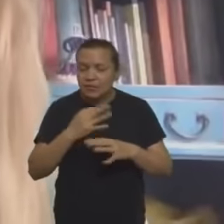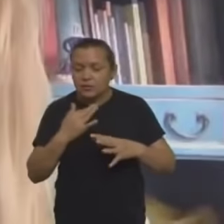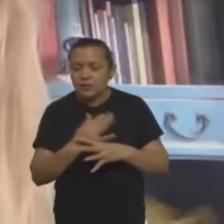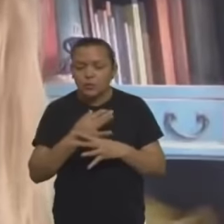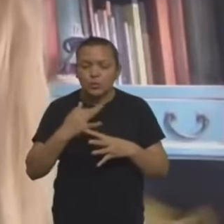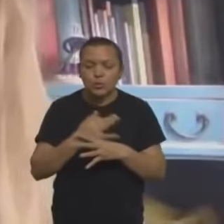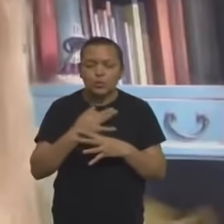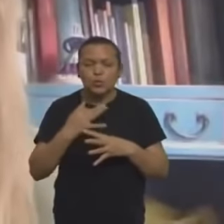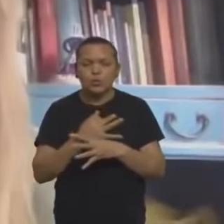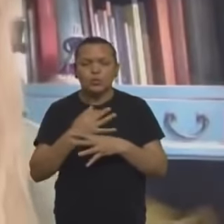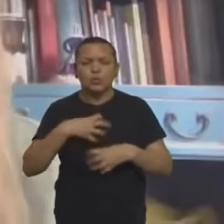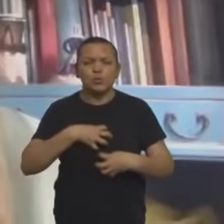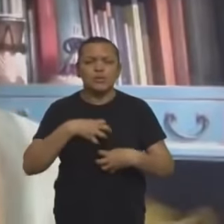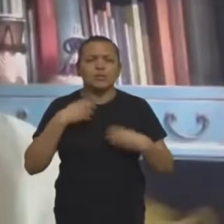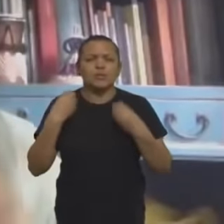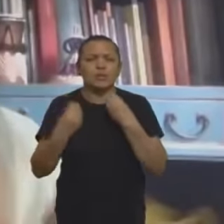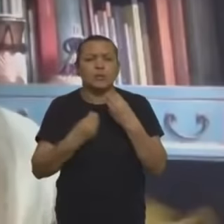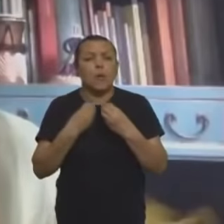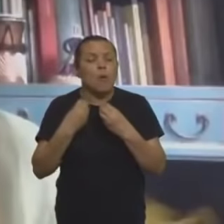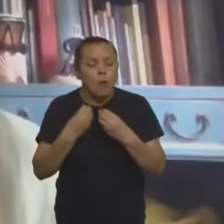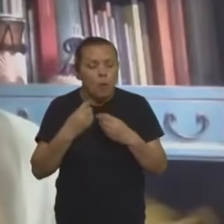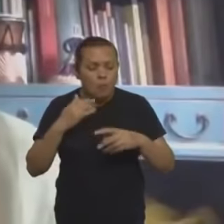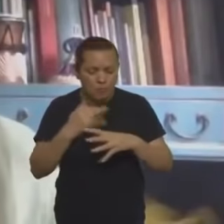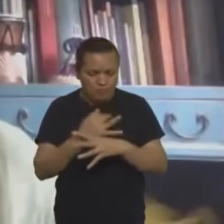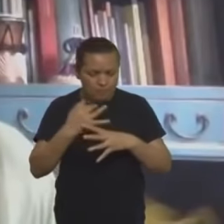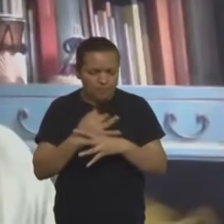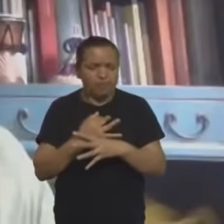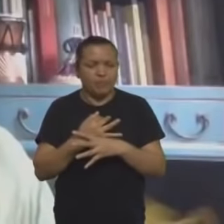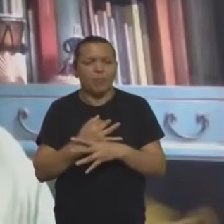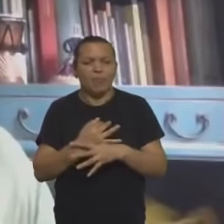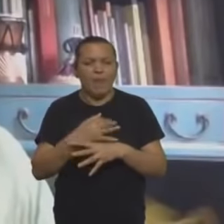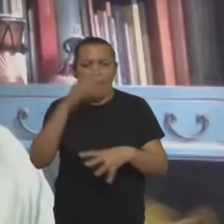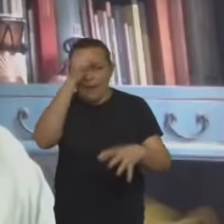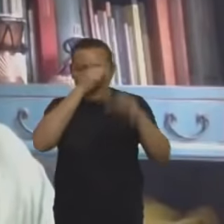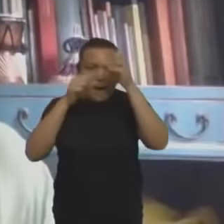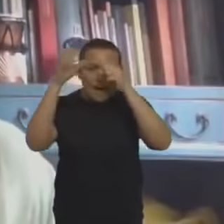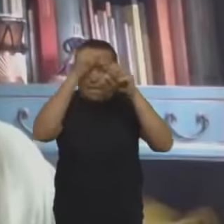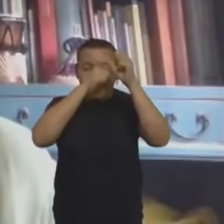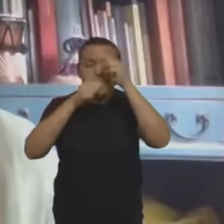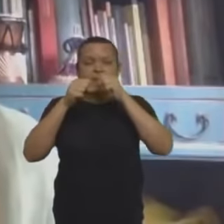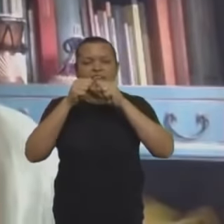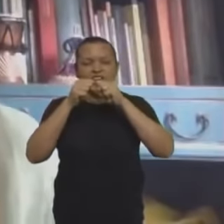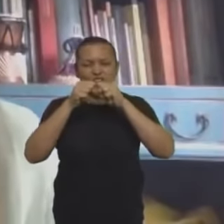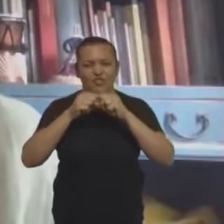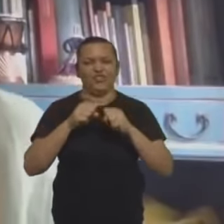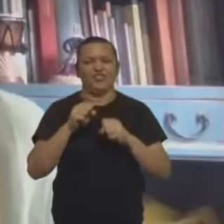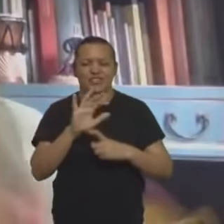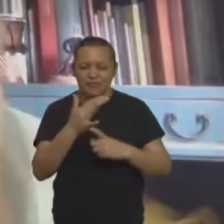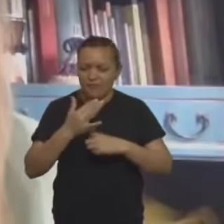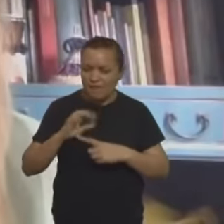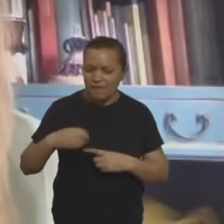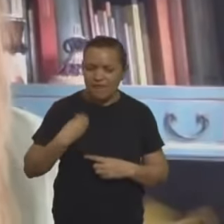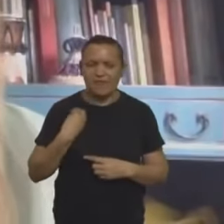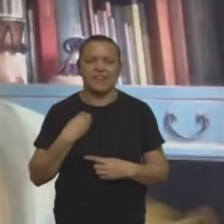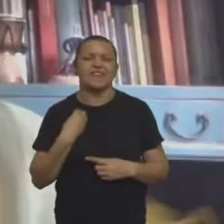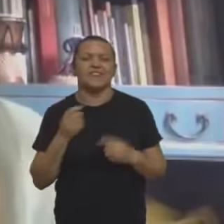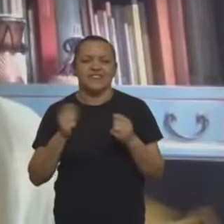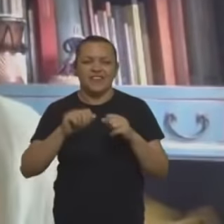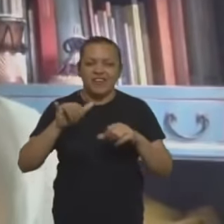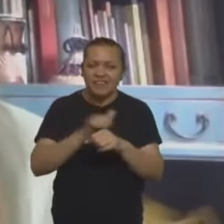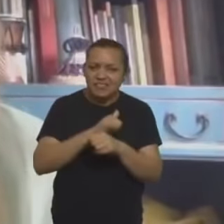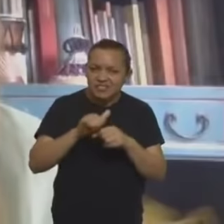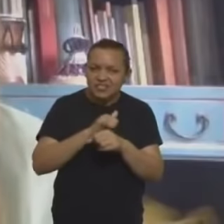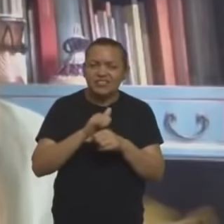esse sentimento, né? Que a gente sente, mas a gente aprende diversas ferramentas